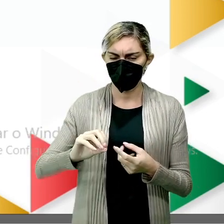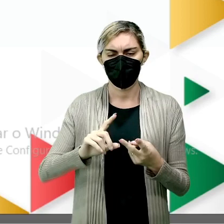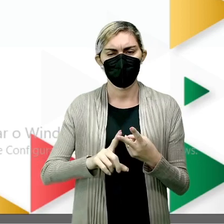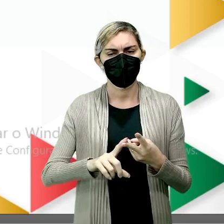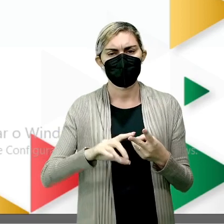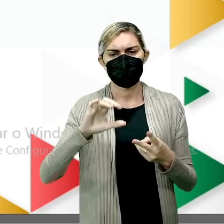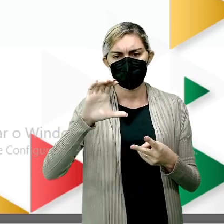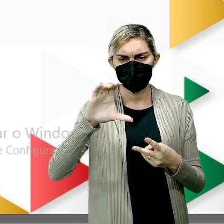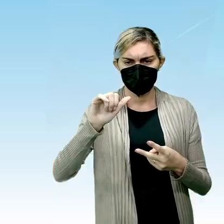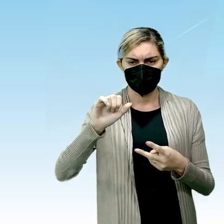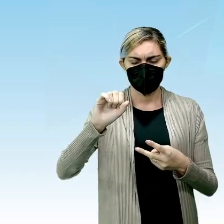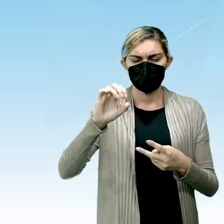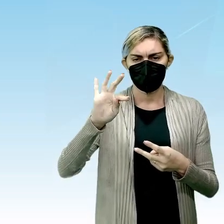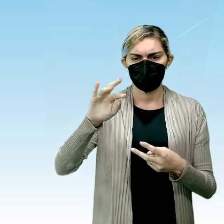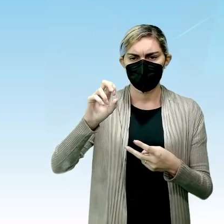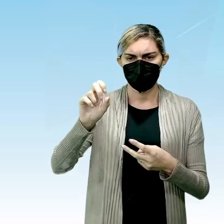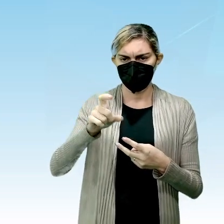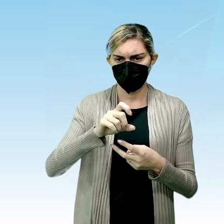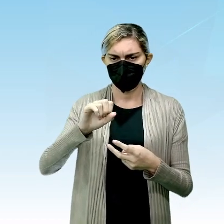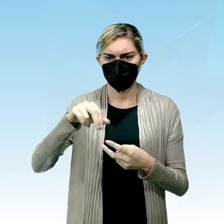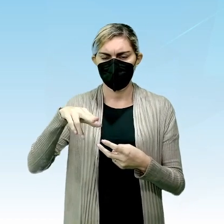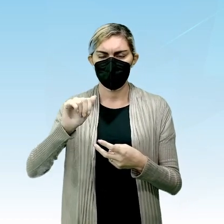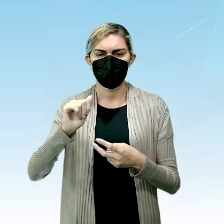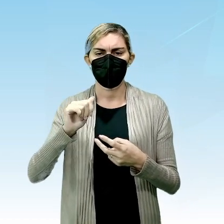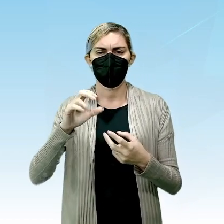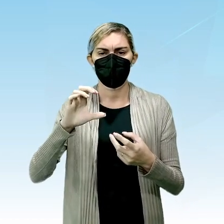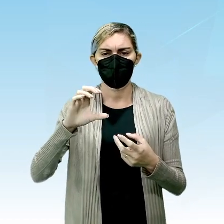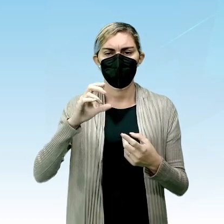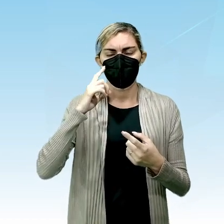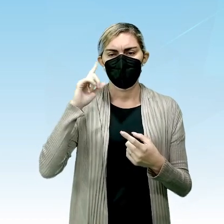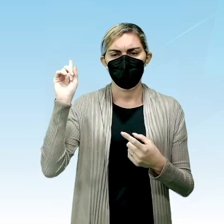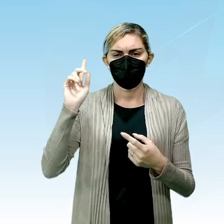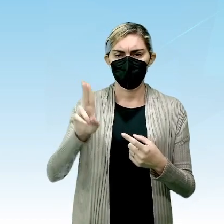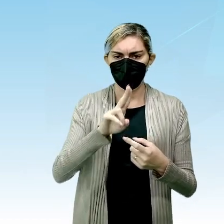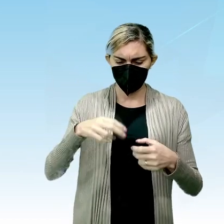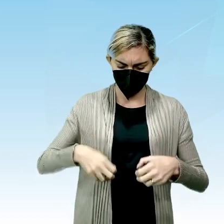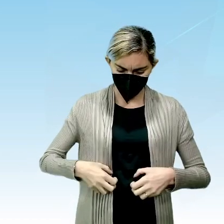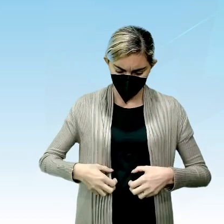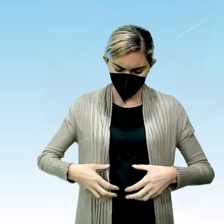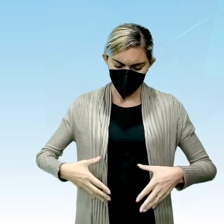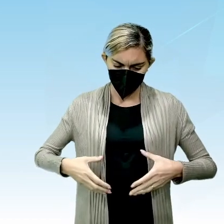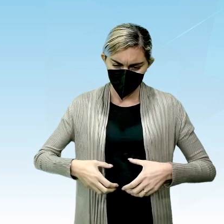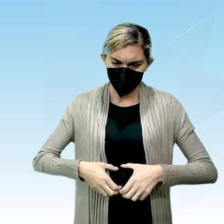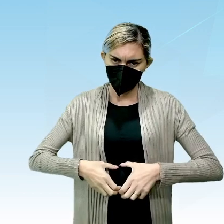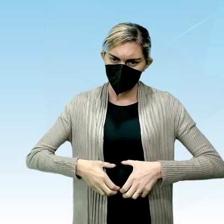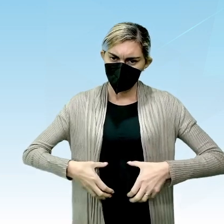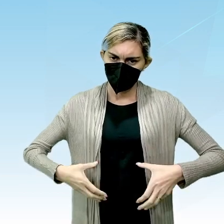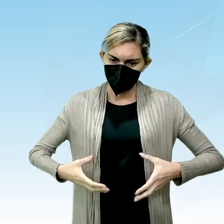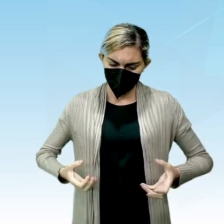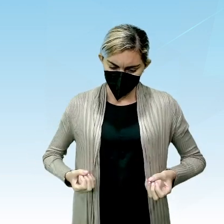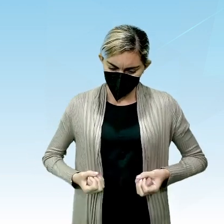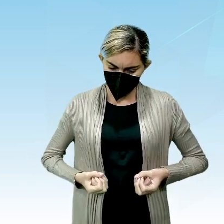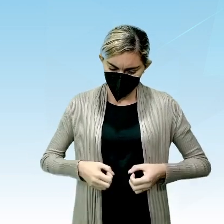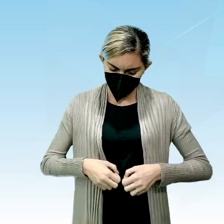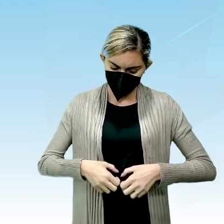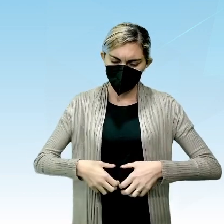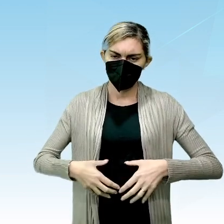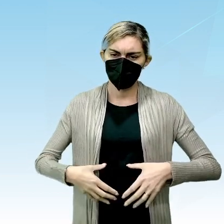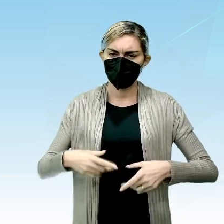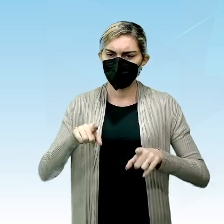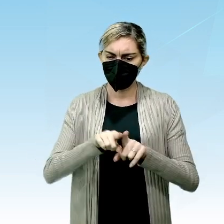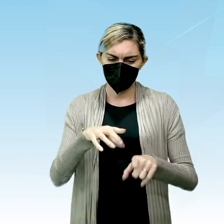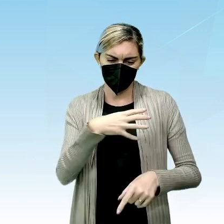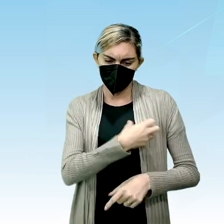estar justamente relacionada ali com a contração do útero no momento do parto e também a liberação do leite